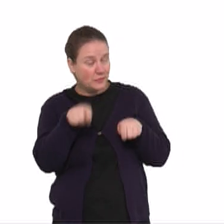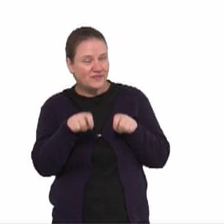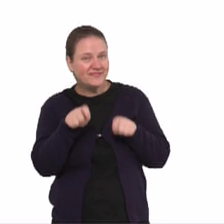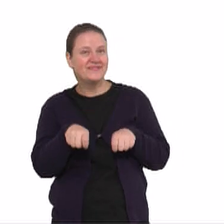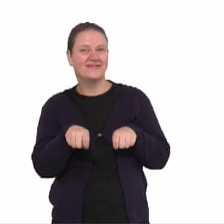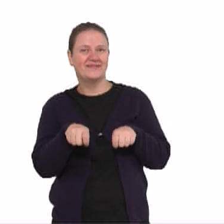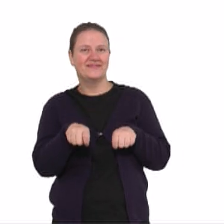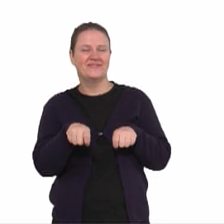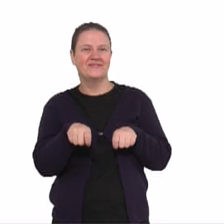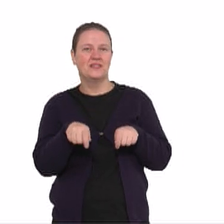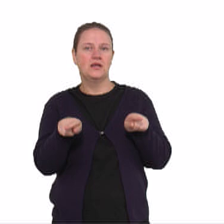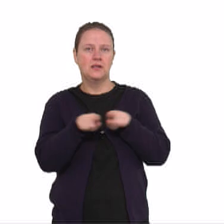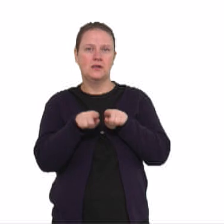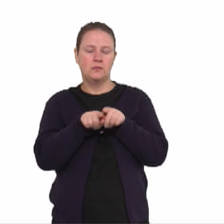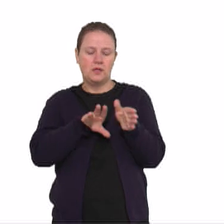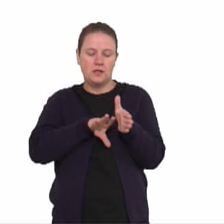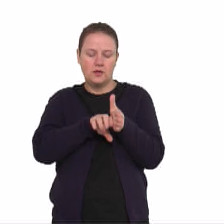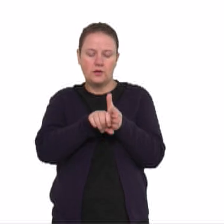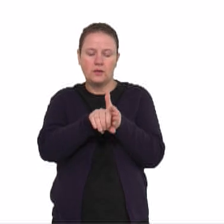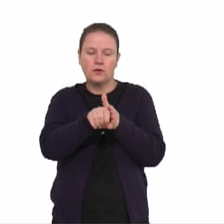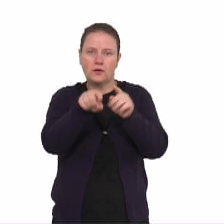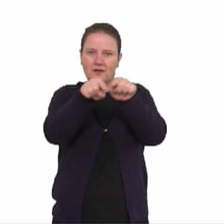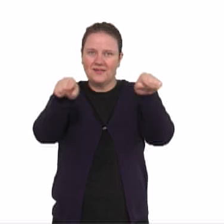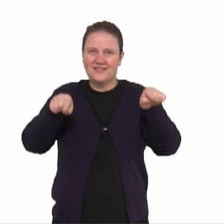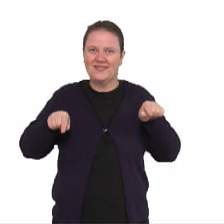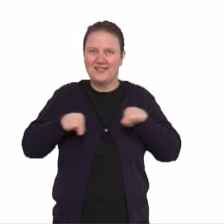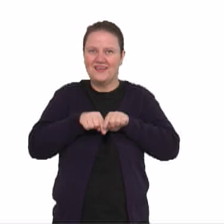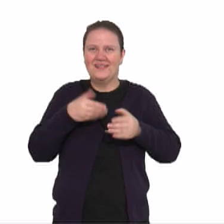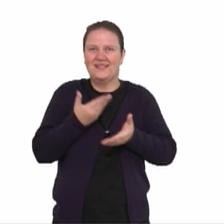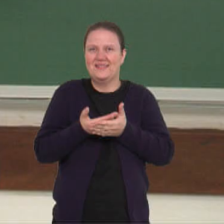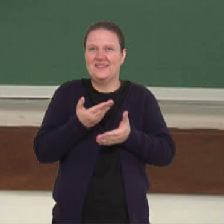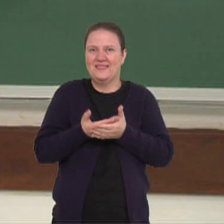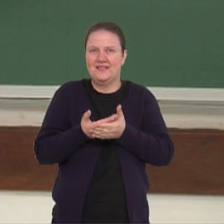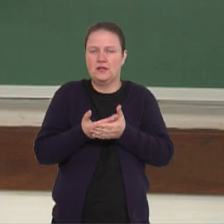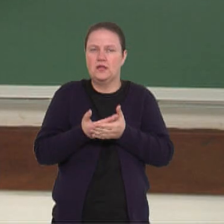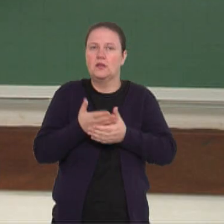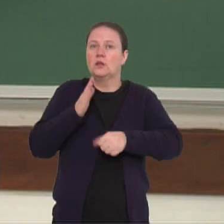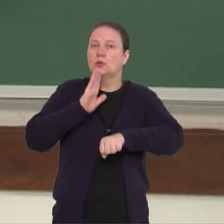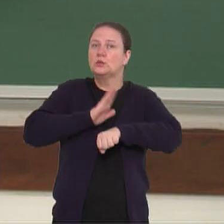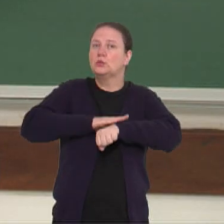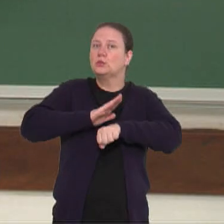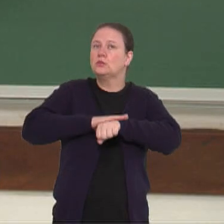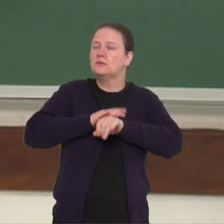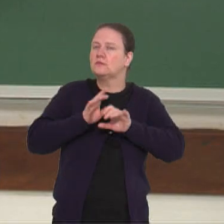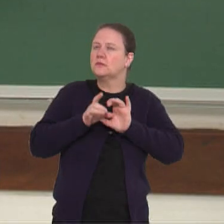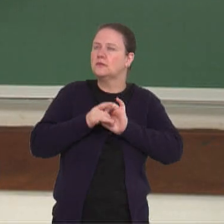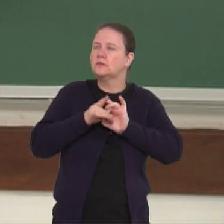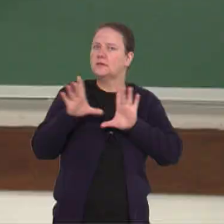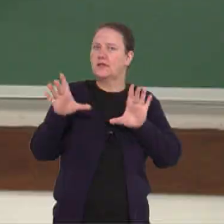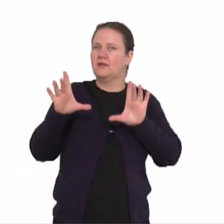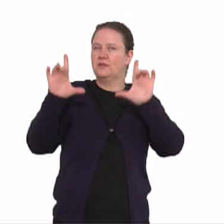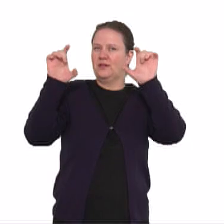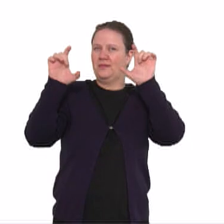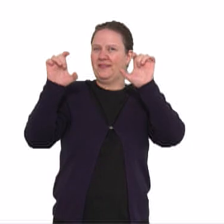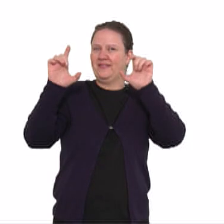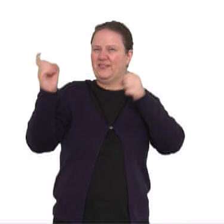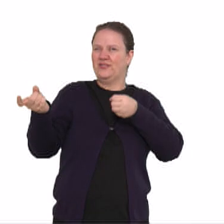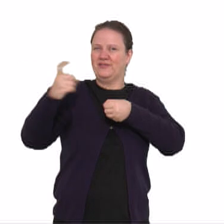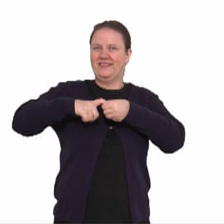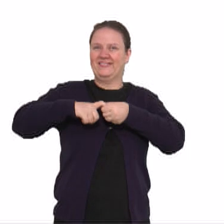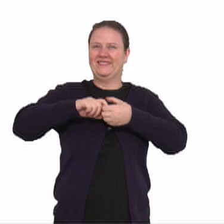E também tá no Google Classroom, com certeza. Vou dar só um tempinho para vocês fotografarem aqui.